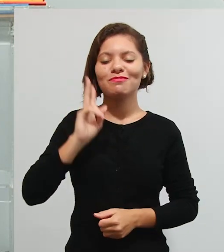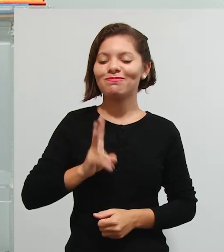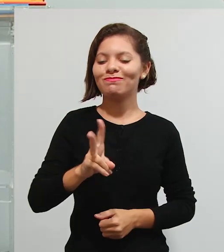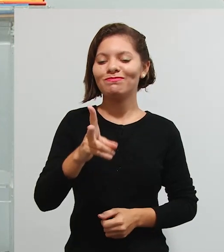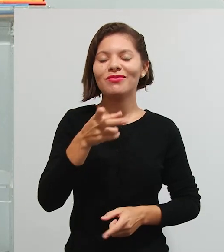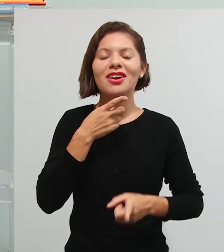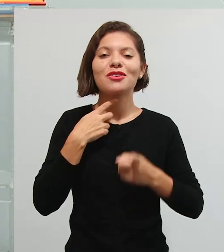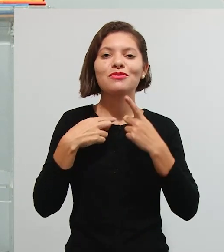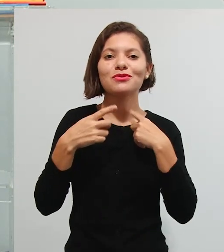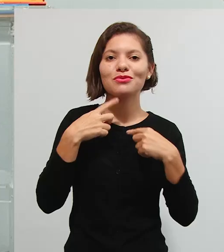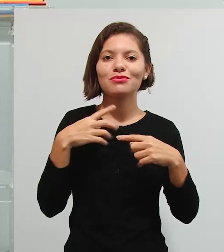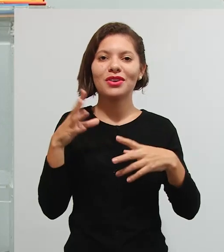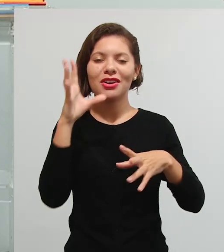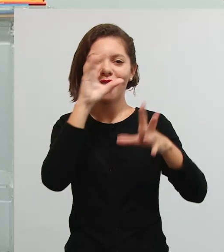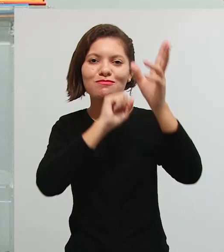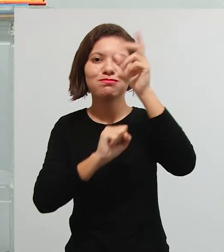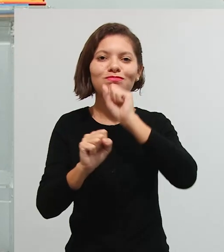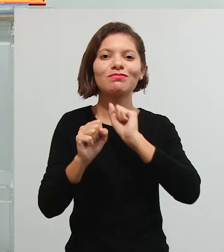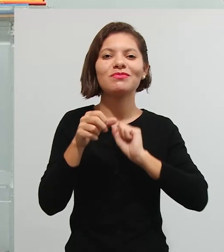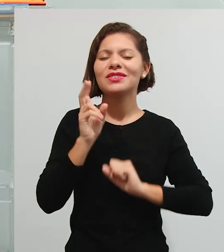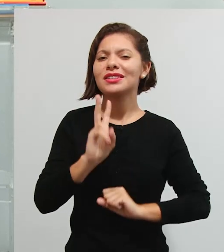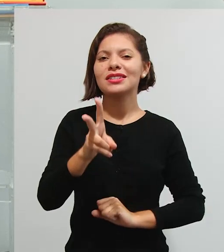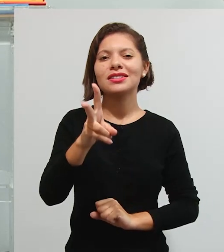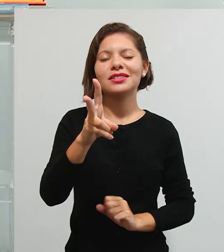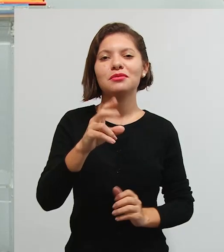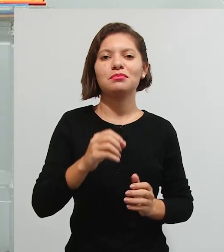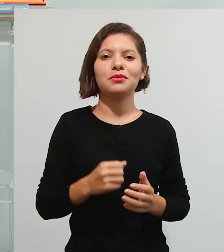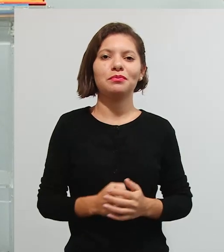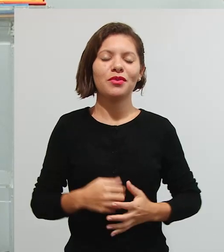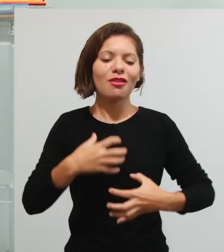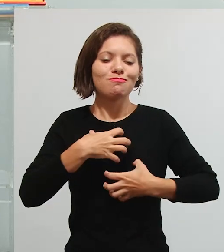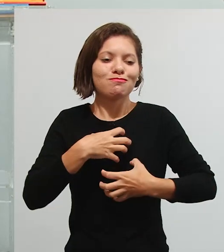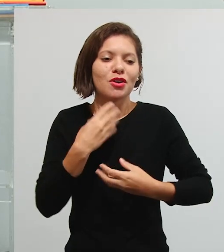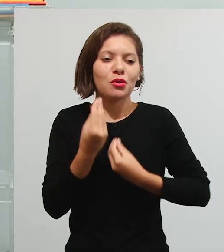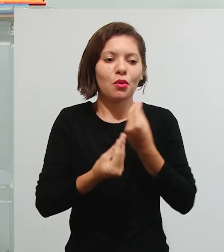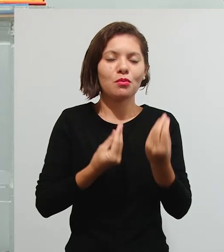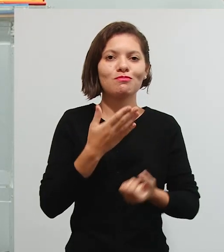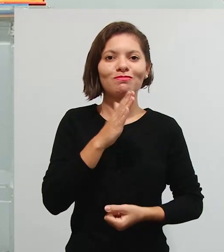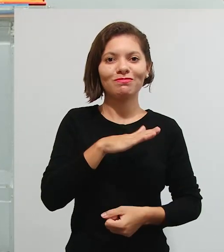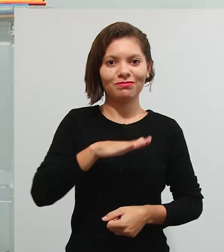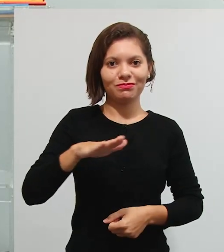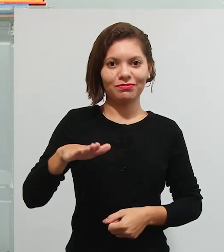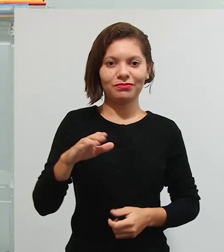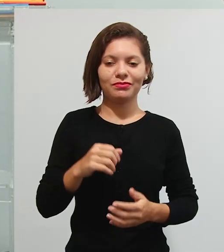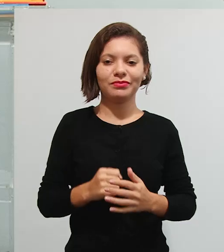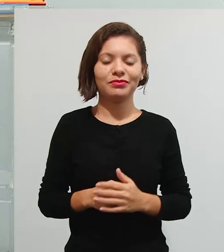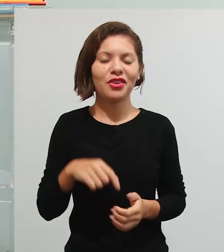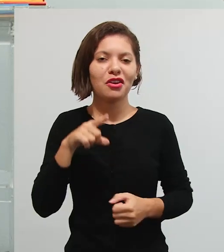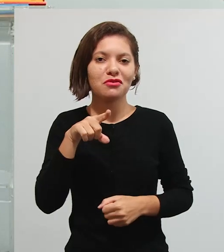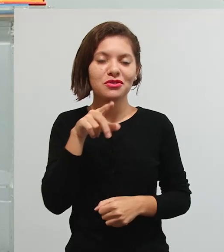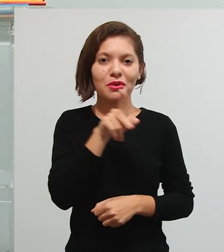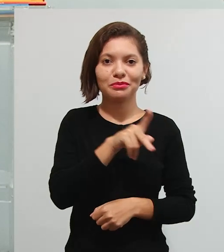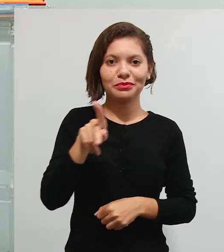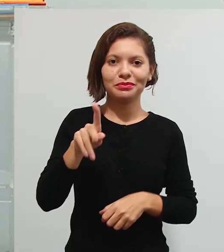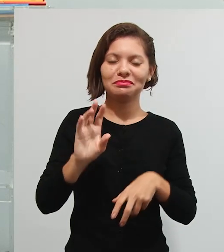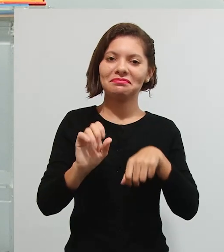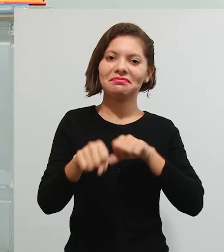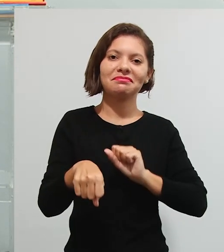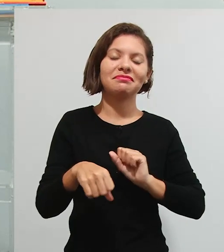vida. Sim, vamos lá fazer a leiturinha. O Quino traz a seguinte reflexão. Alguns de